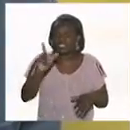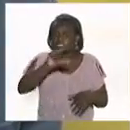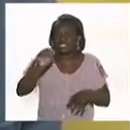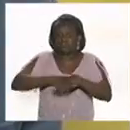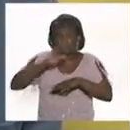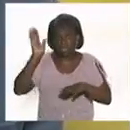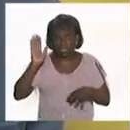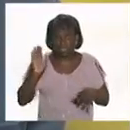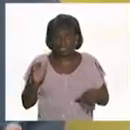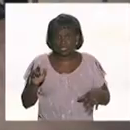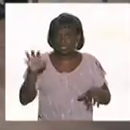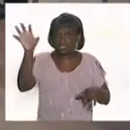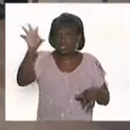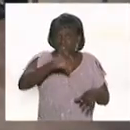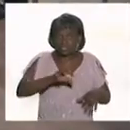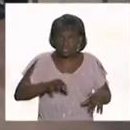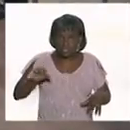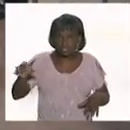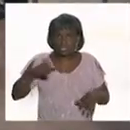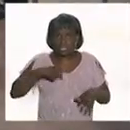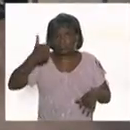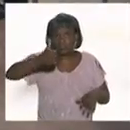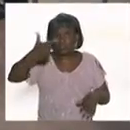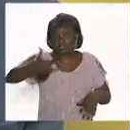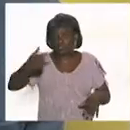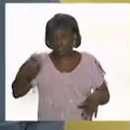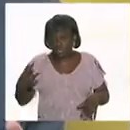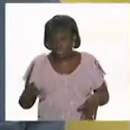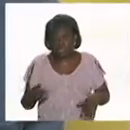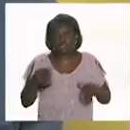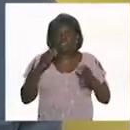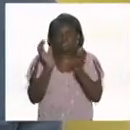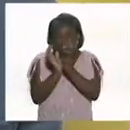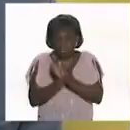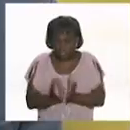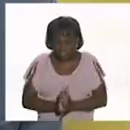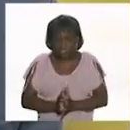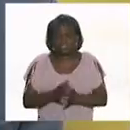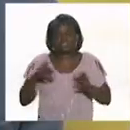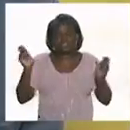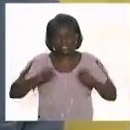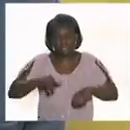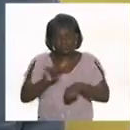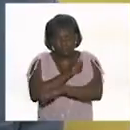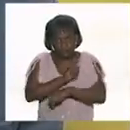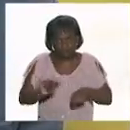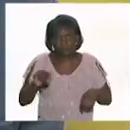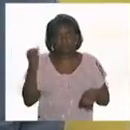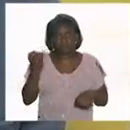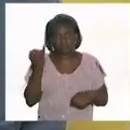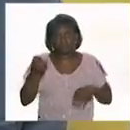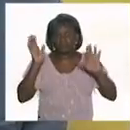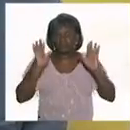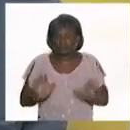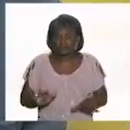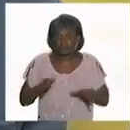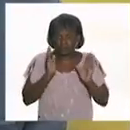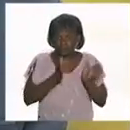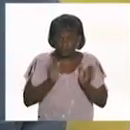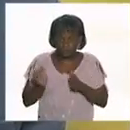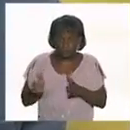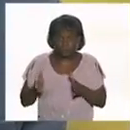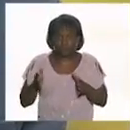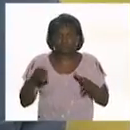Brasil. Porque tem o mesmo pensamento. Senhor. Cada regional tem uma primeira e uma segunda divisão, onde você tem essa possibilidade, isso é importante. Mas